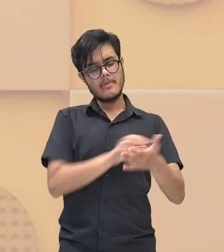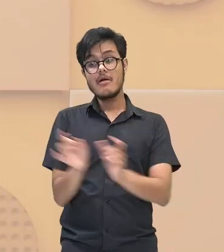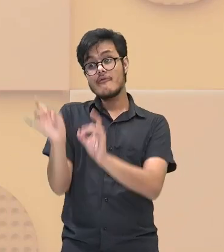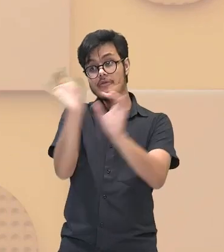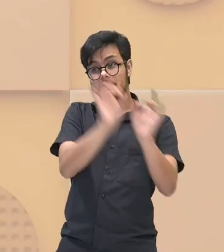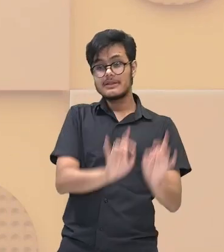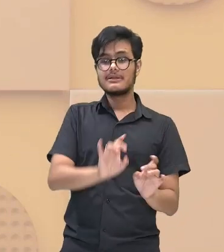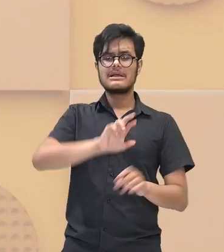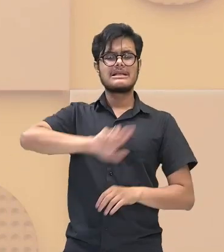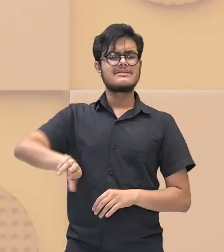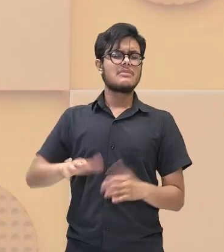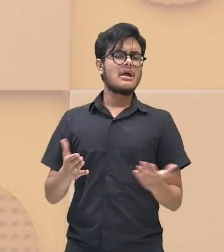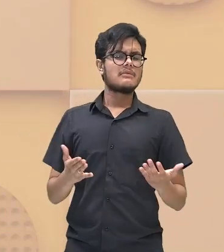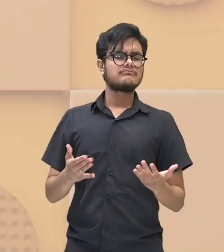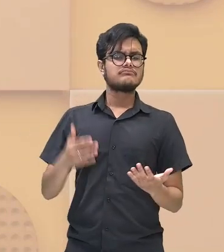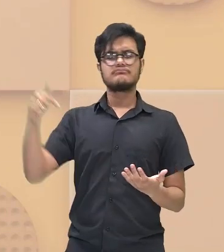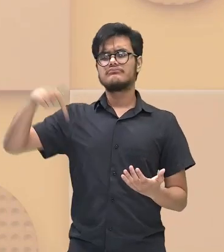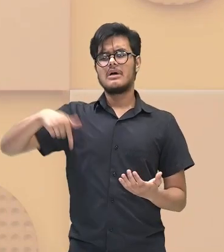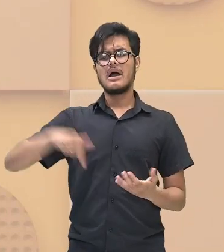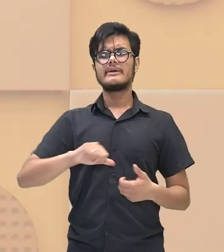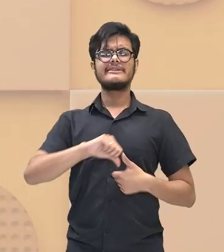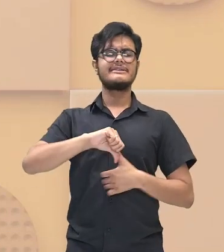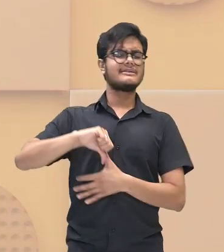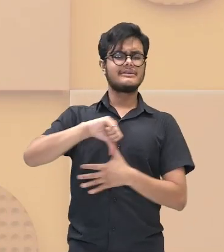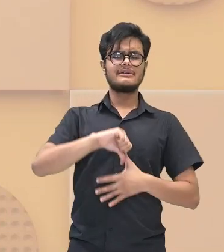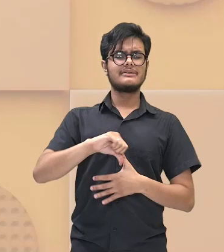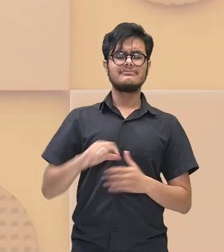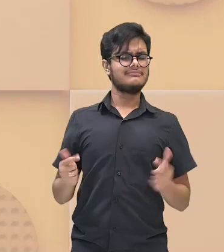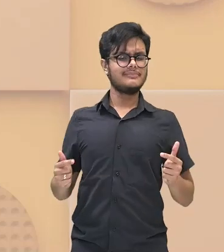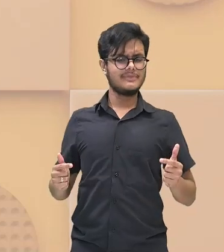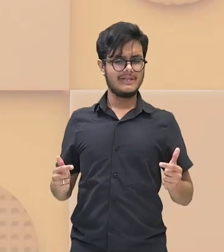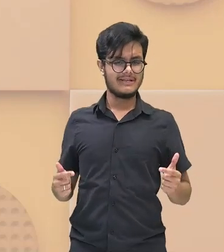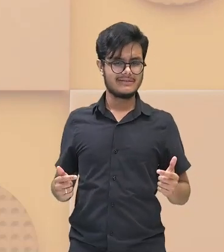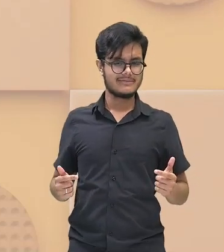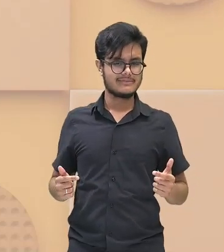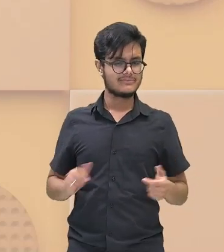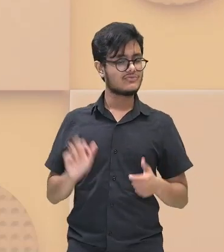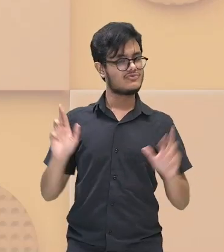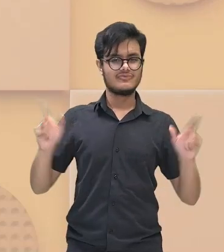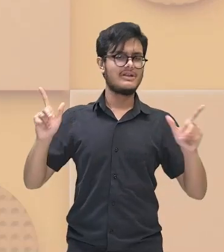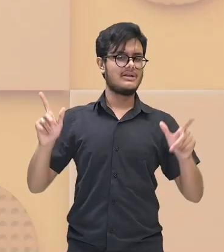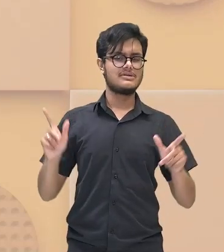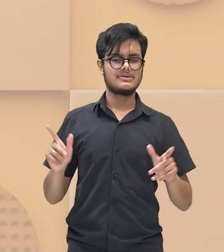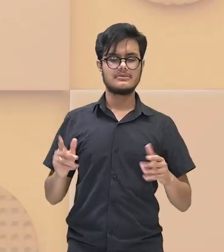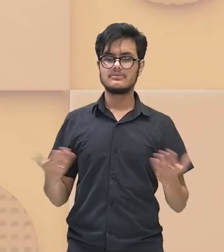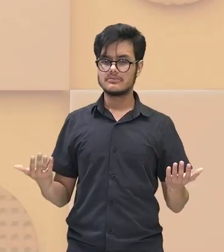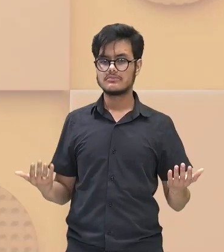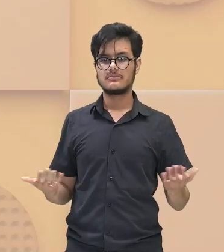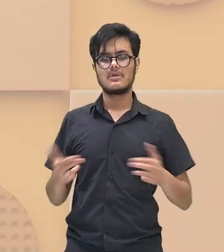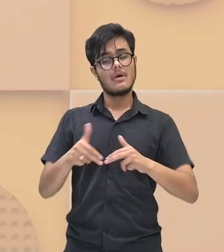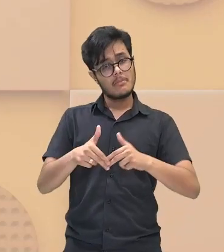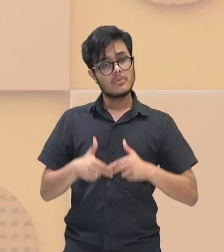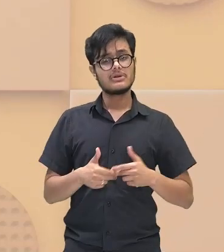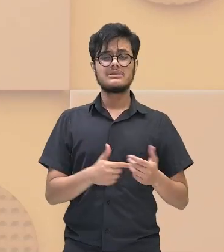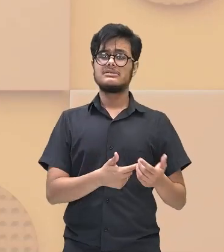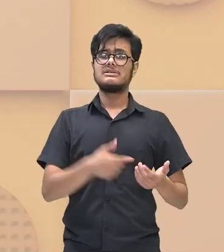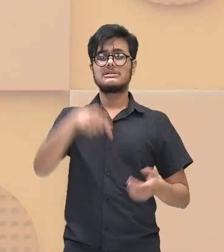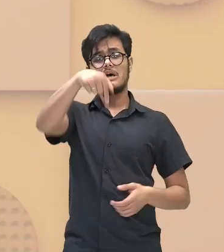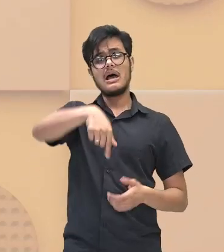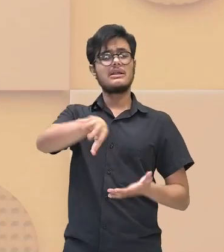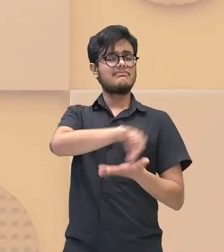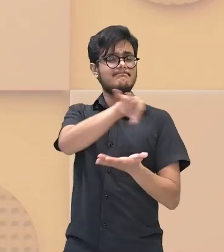comércio ele não era tão comum nos povos indígenas da América do Sul, certo? Então, por conta disso, por conta